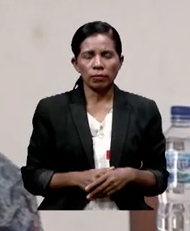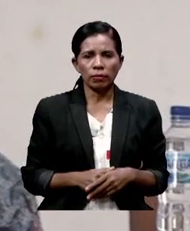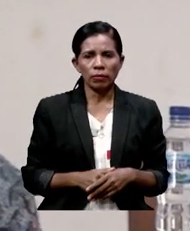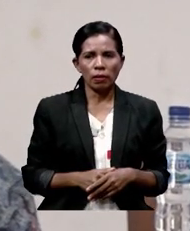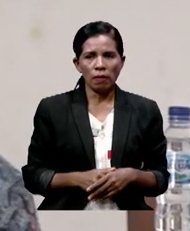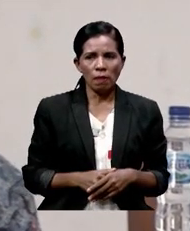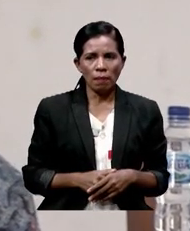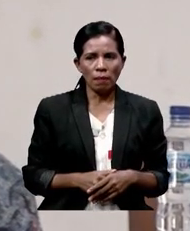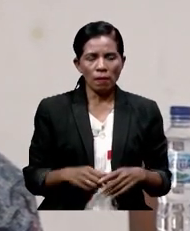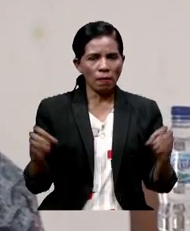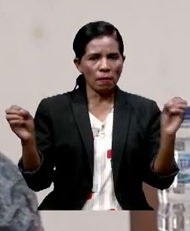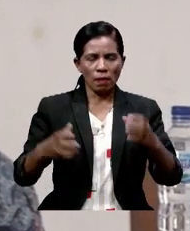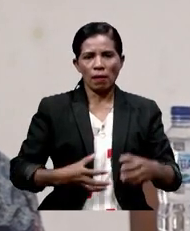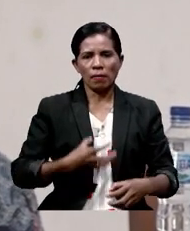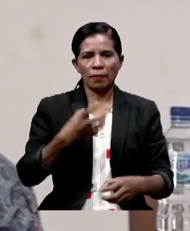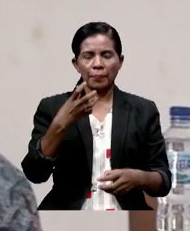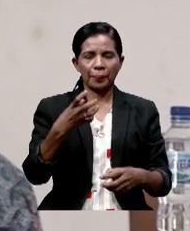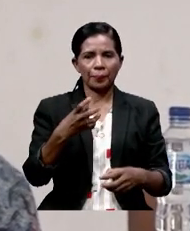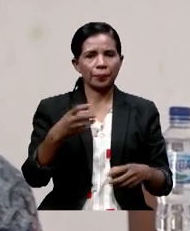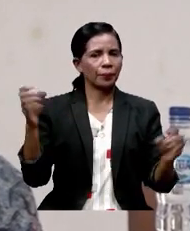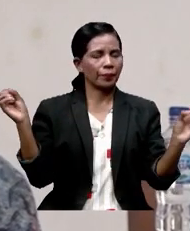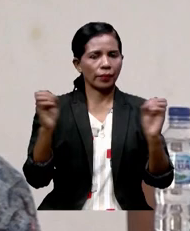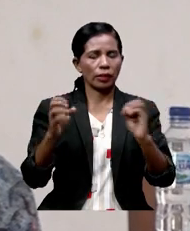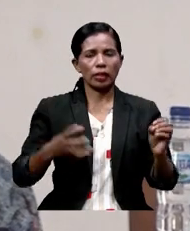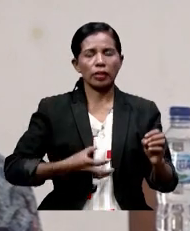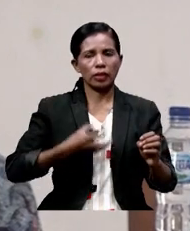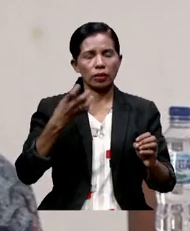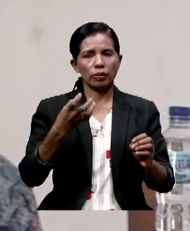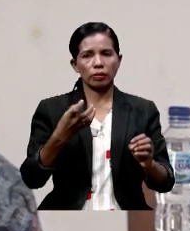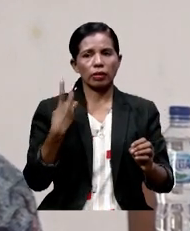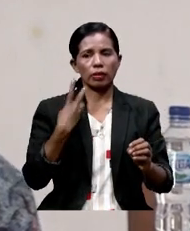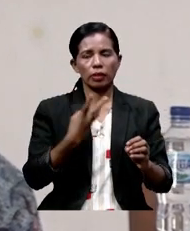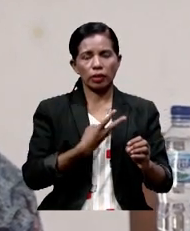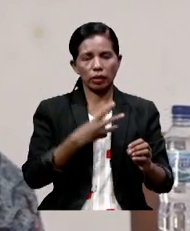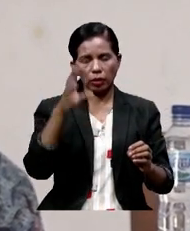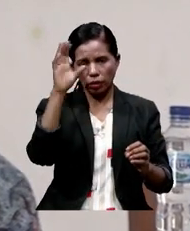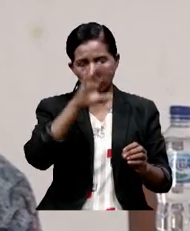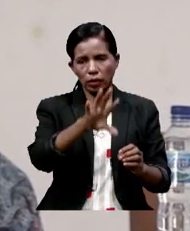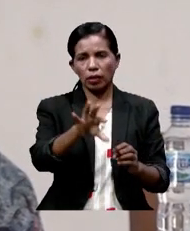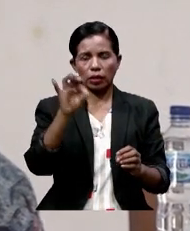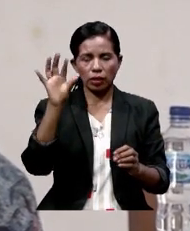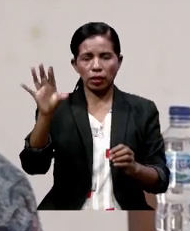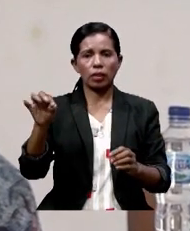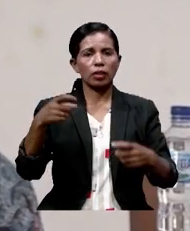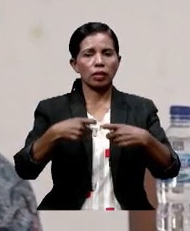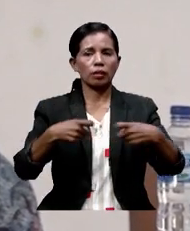Lá ia ódio, lá ia Itabuca Hili, né? Inimigos era.